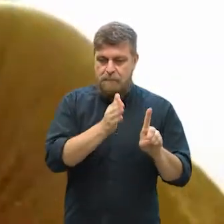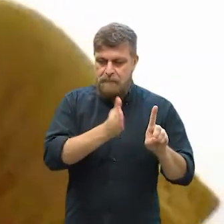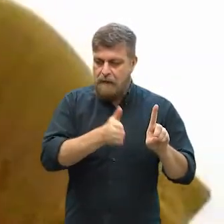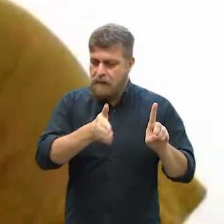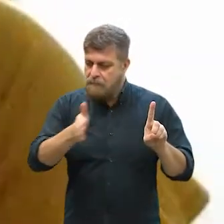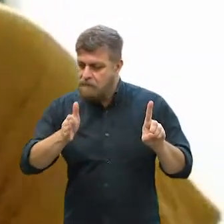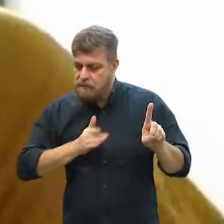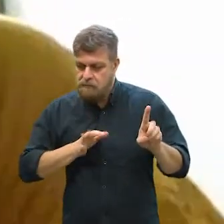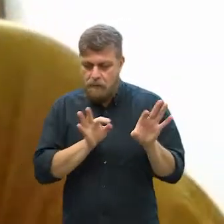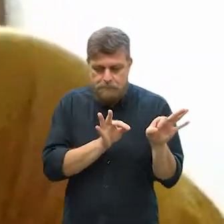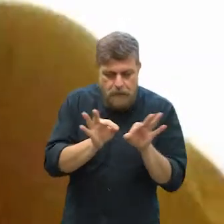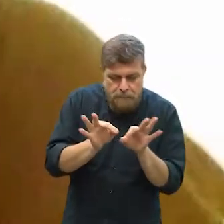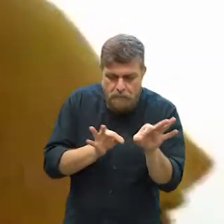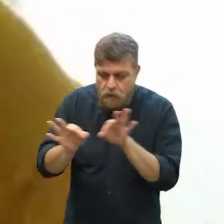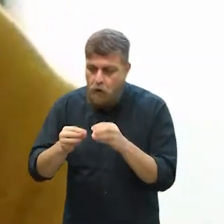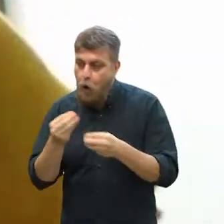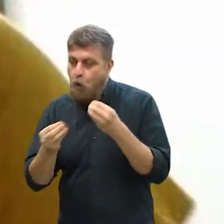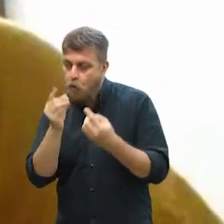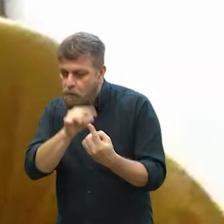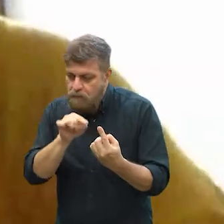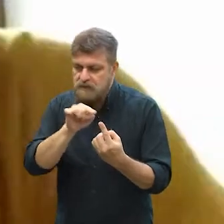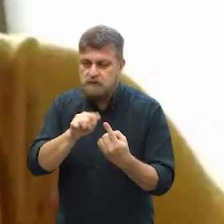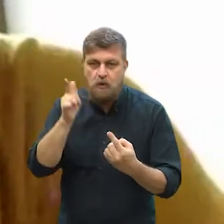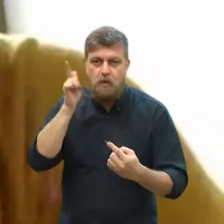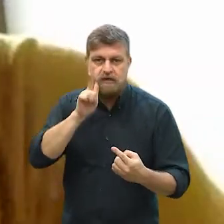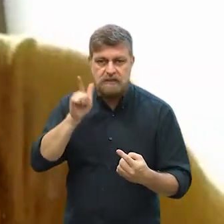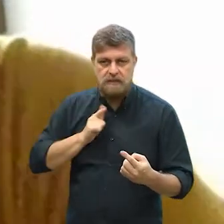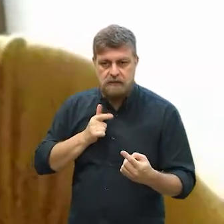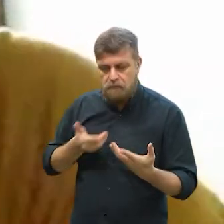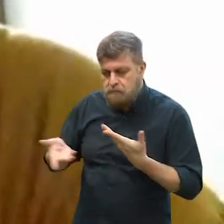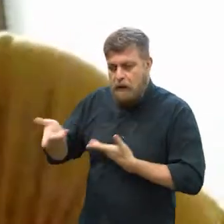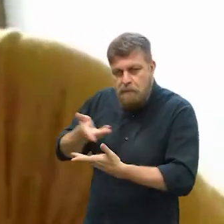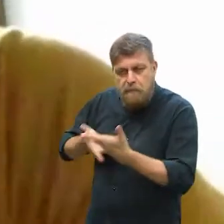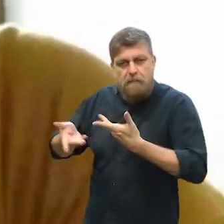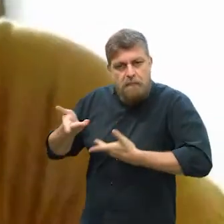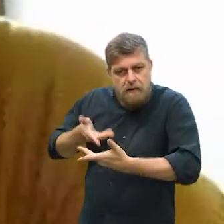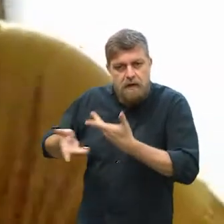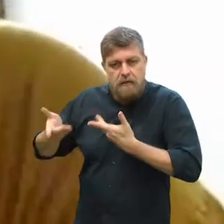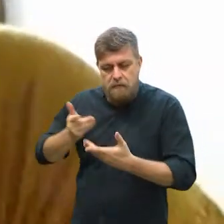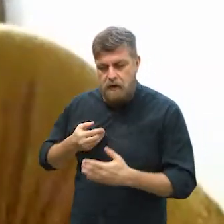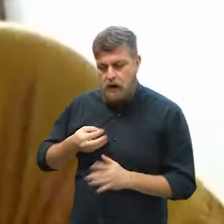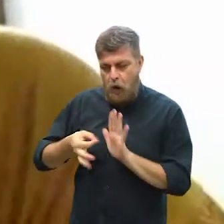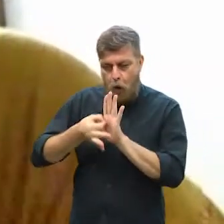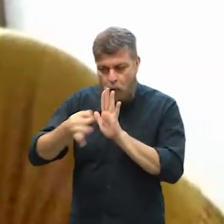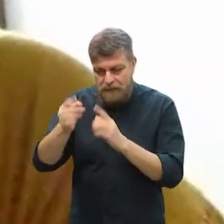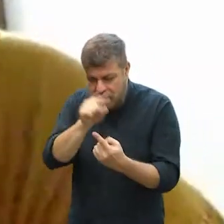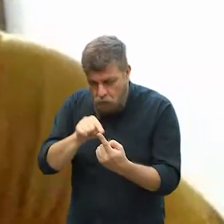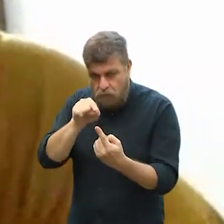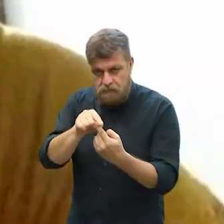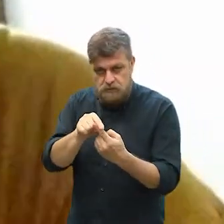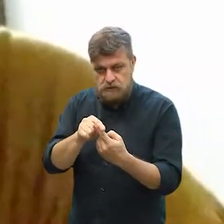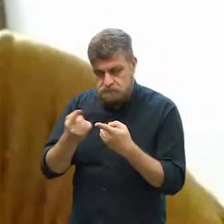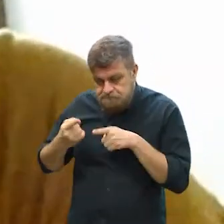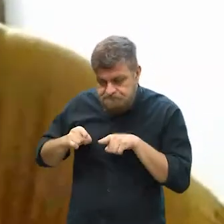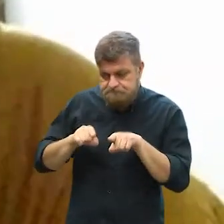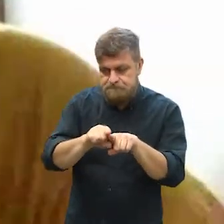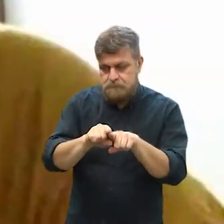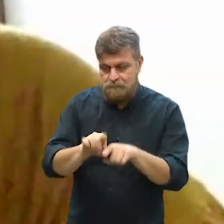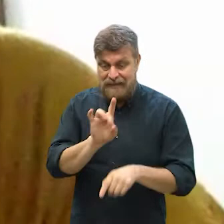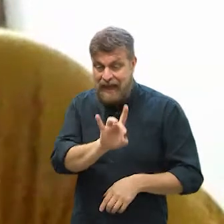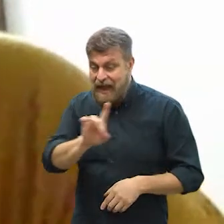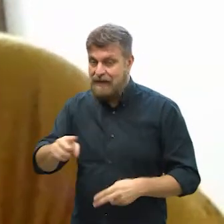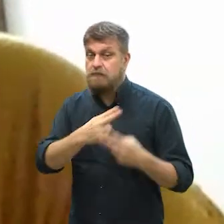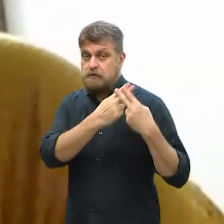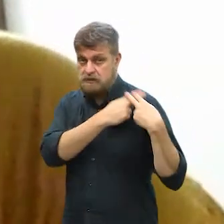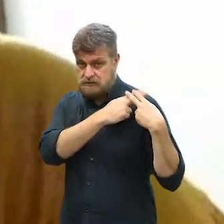tem desafio para esse mês, como que a gente vai chegar lá. Então, todo mundo compartilhando da mesma visão e tendo ali os seus trabalhos